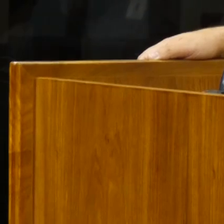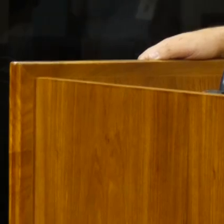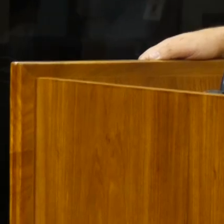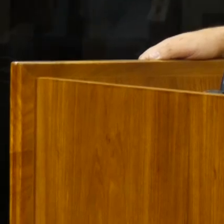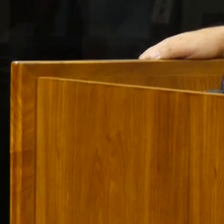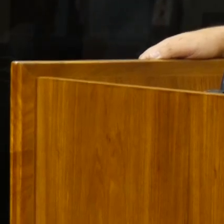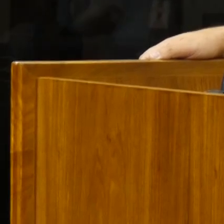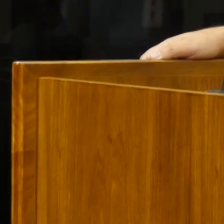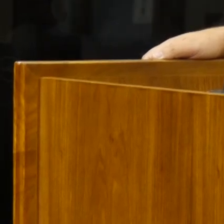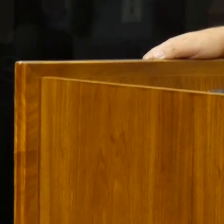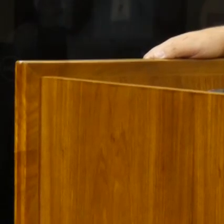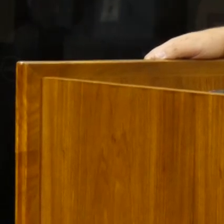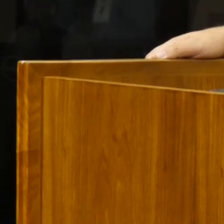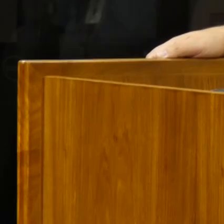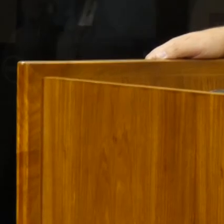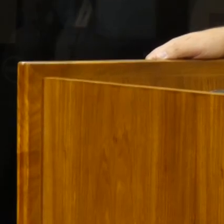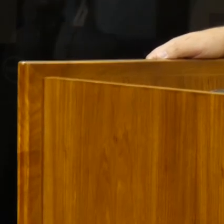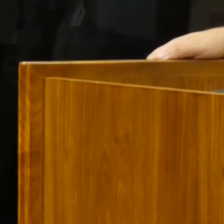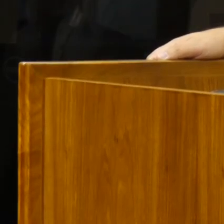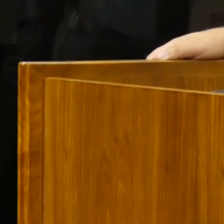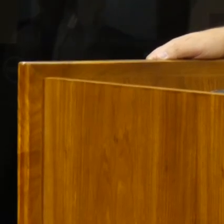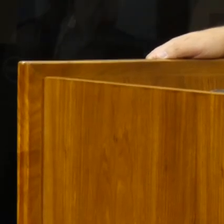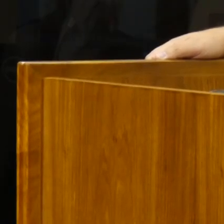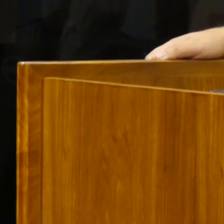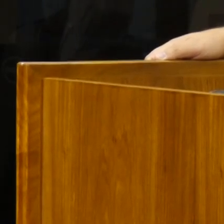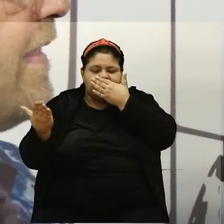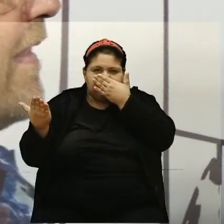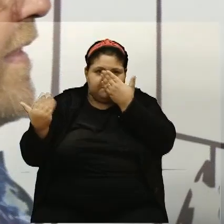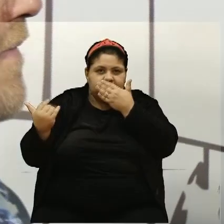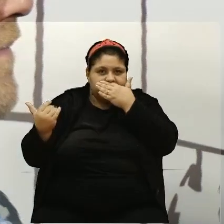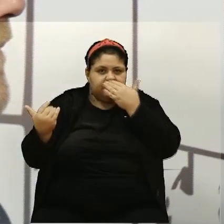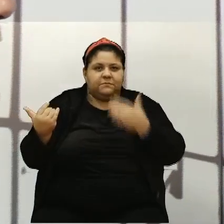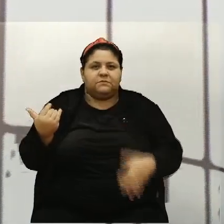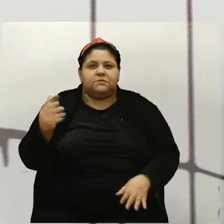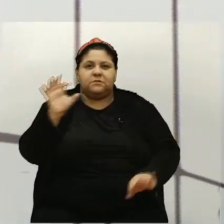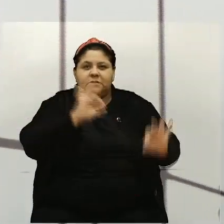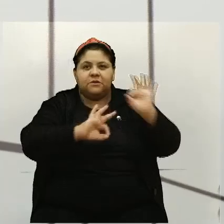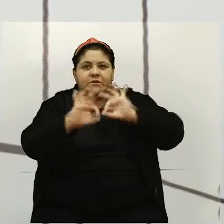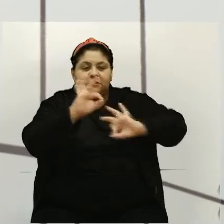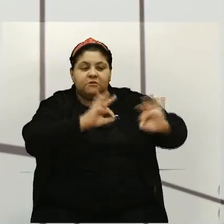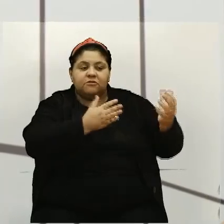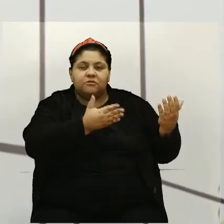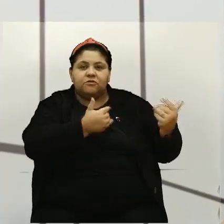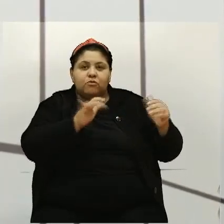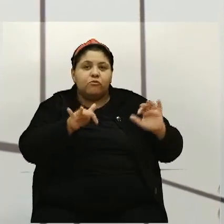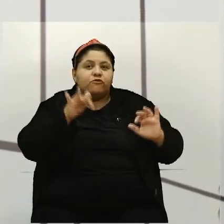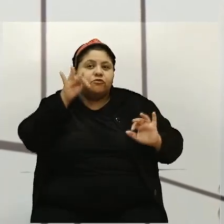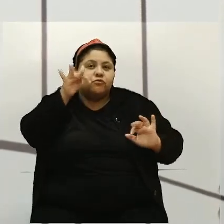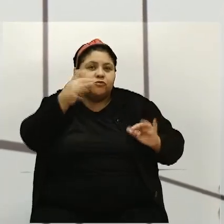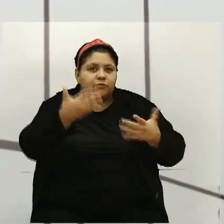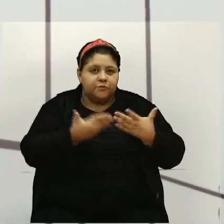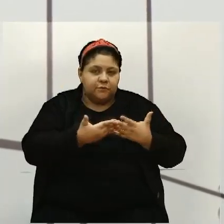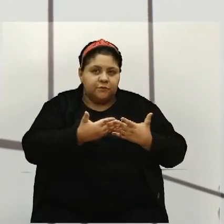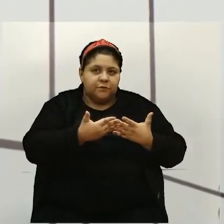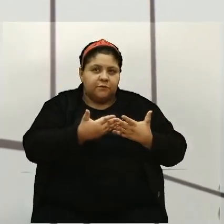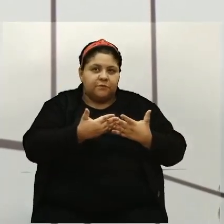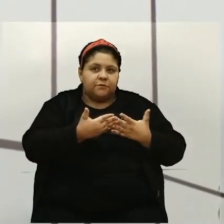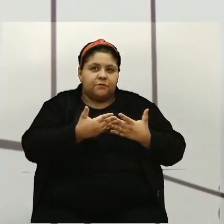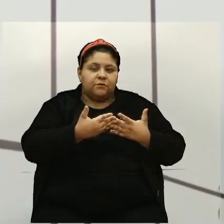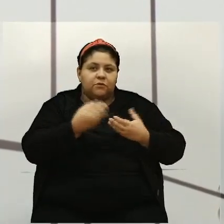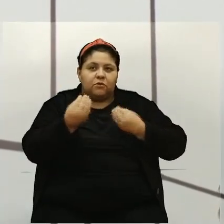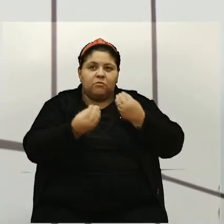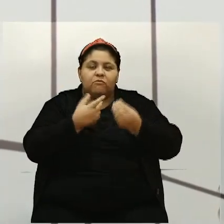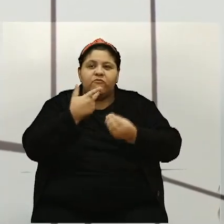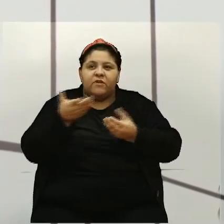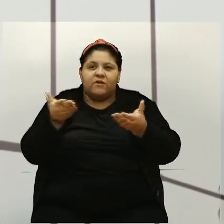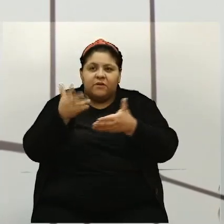dos estudantes, muitos através dos grêmios estudantis. De preparar esses jovens para o futuro, E justamente como eu falei hoje na